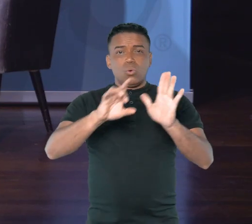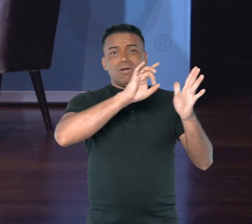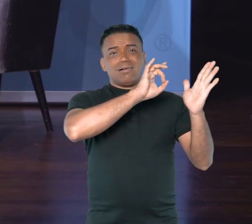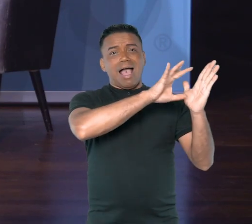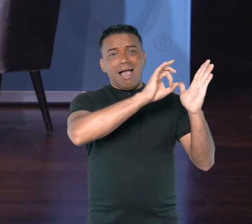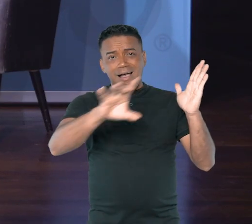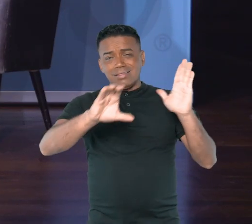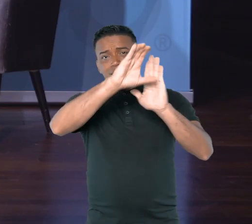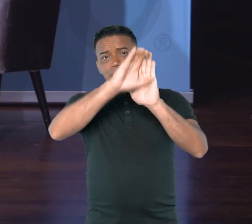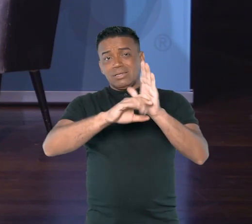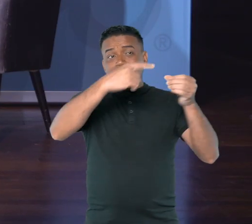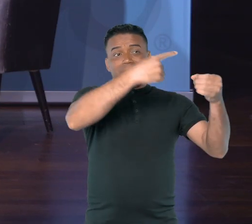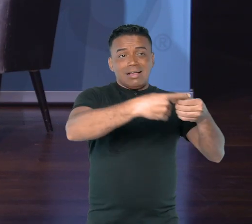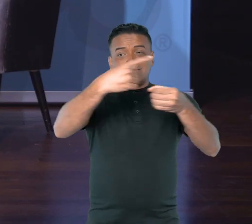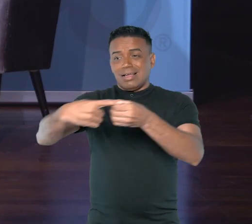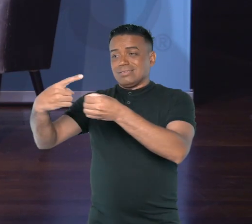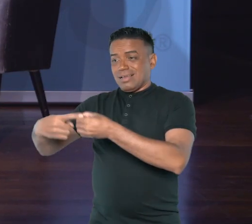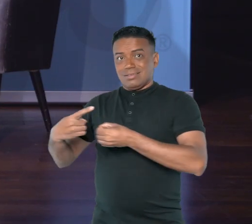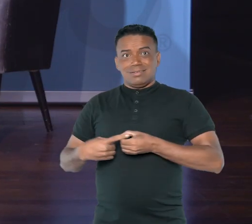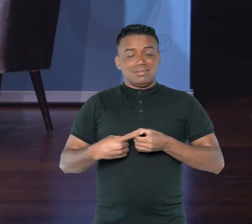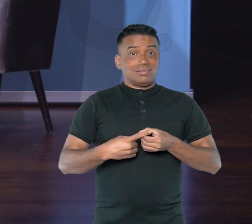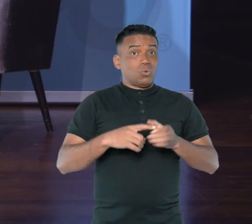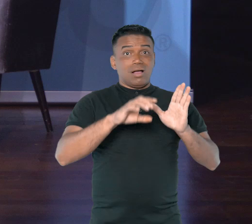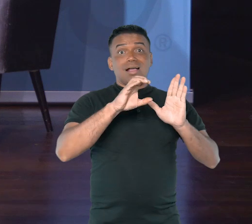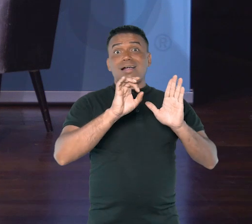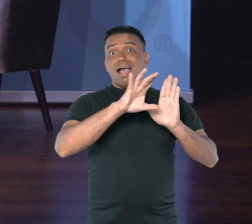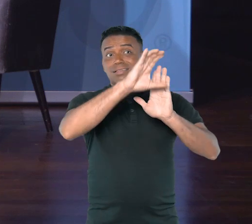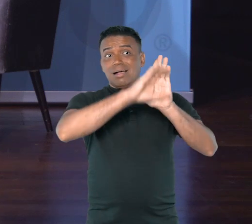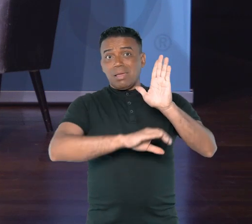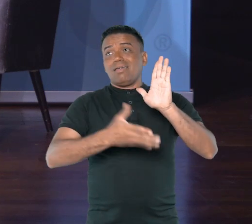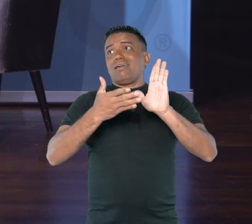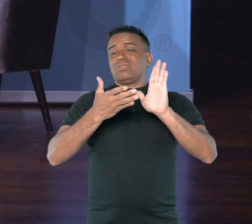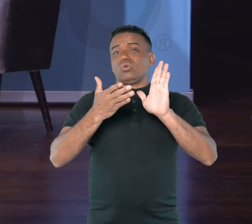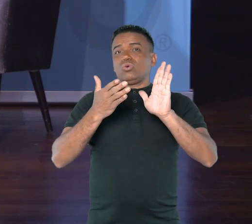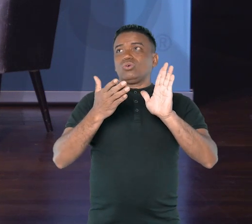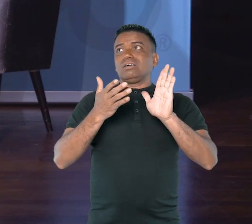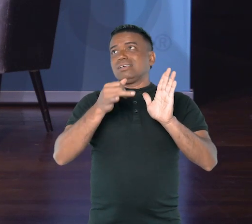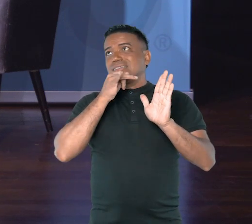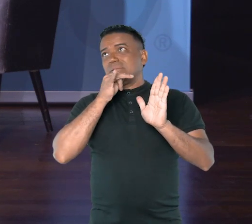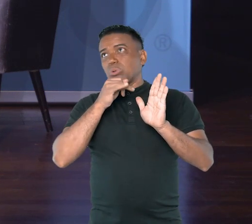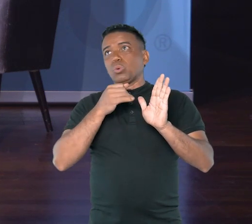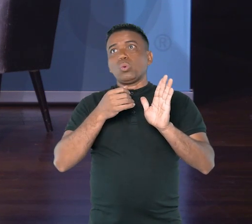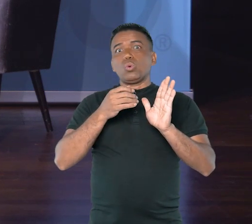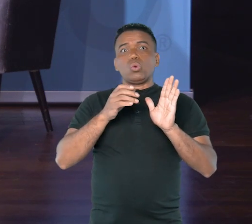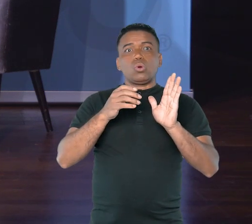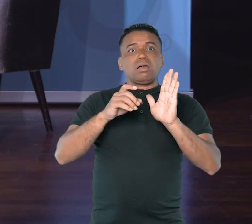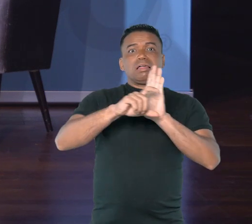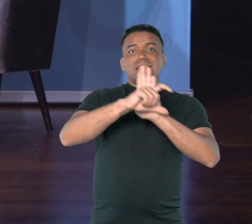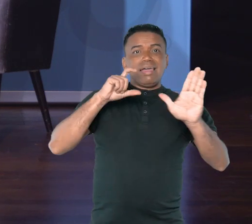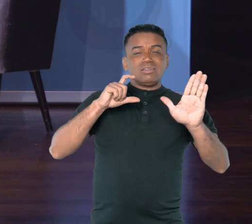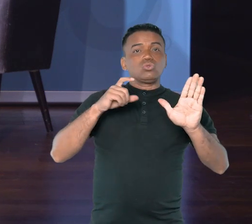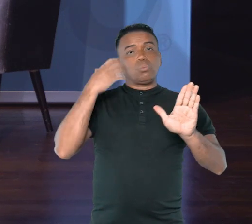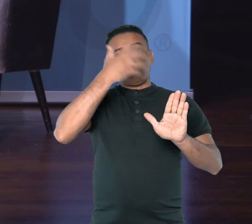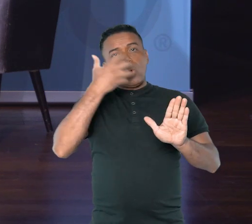é uma cidade. Né? E cada capítulo tem uma epígrafe, que é um trecho de música ou de poesia, né?